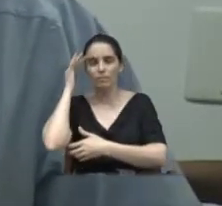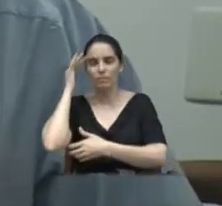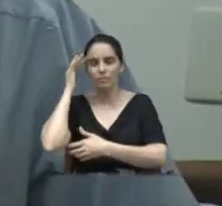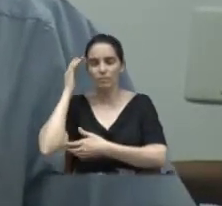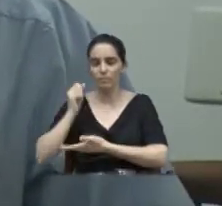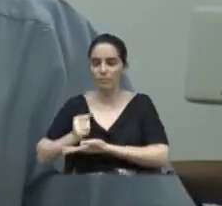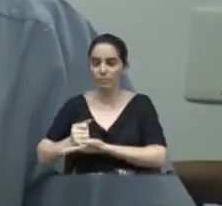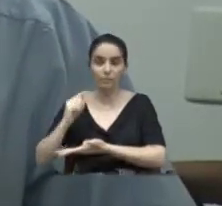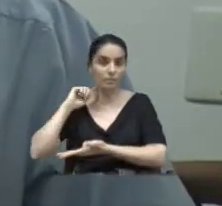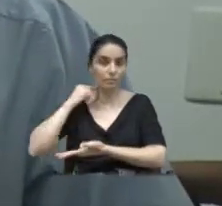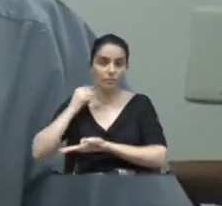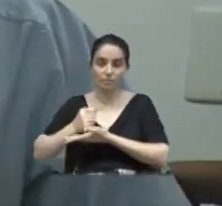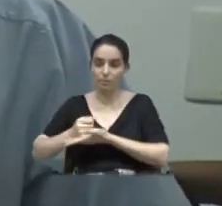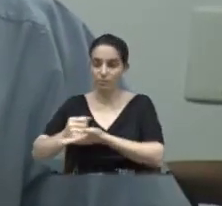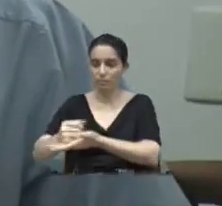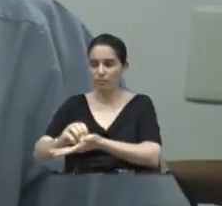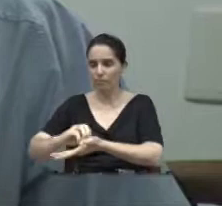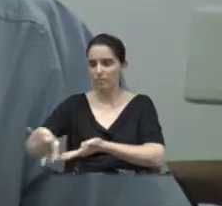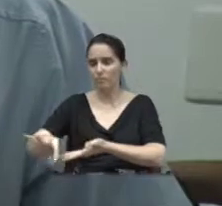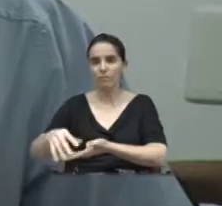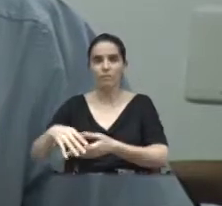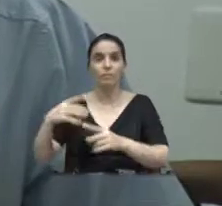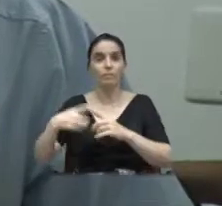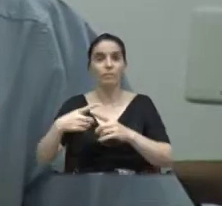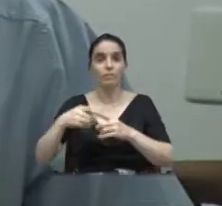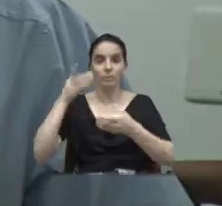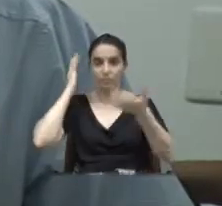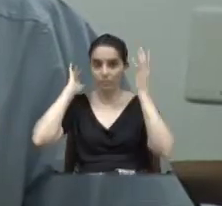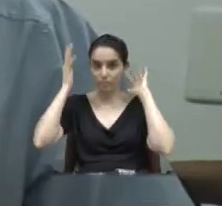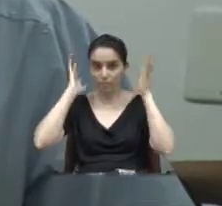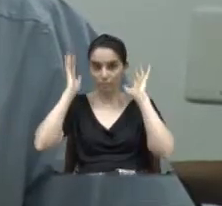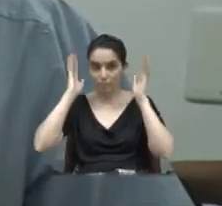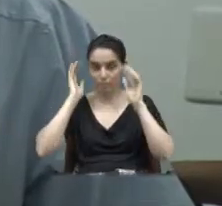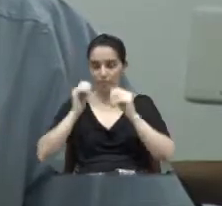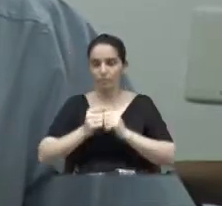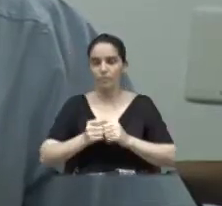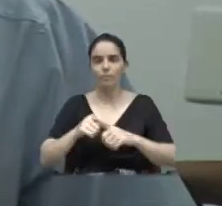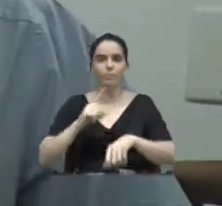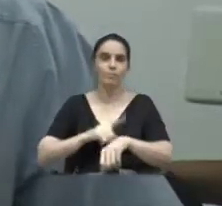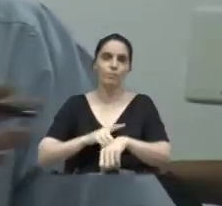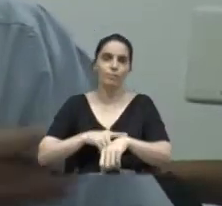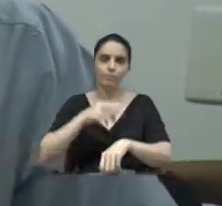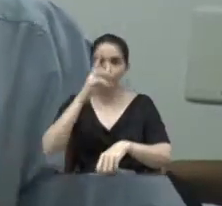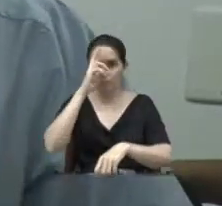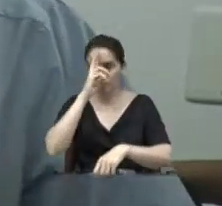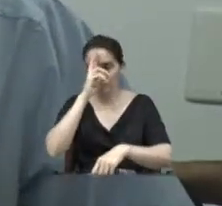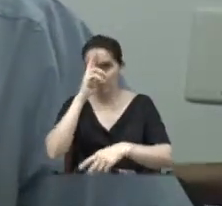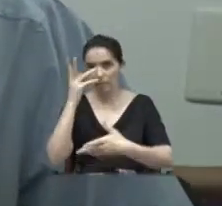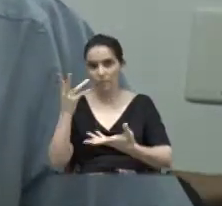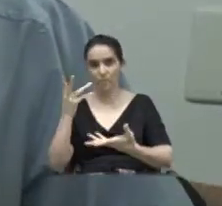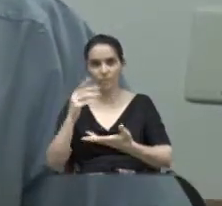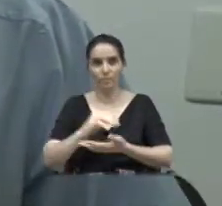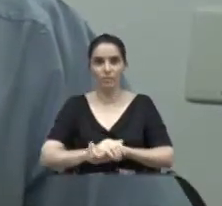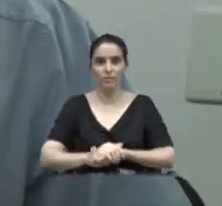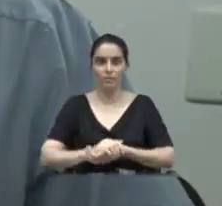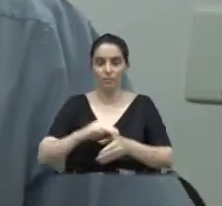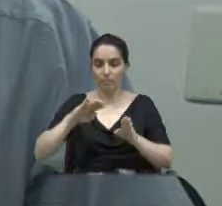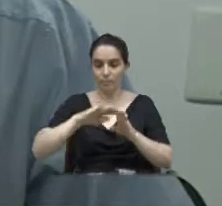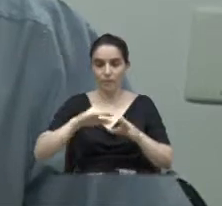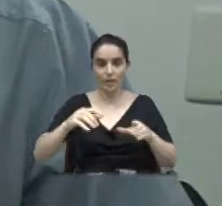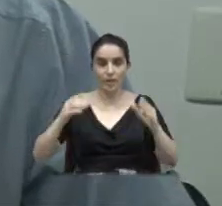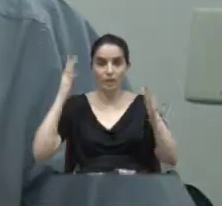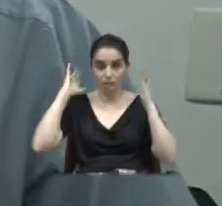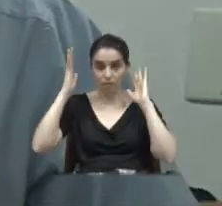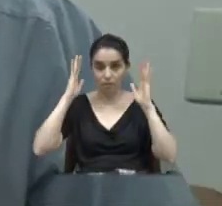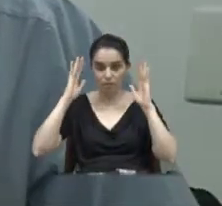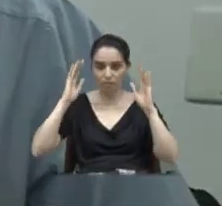vezes também, quando passa o caminhão coletor, dando a hora de almoço, tá sobrecarregado a caçamba. E às vezes a